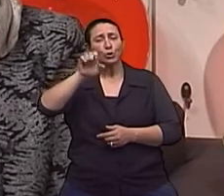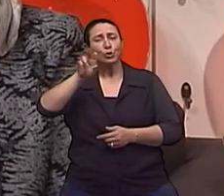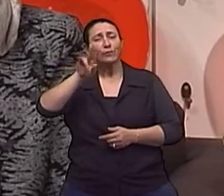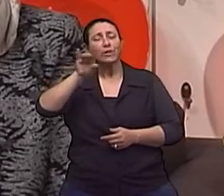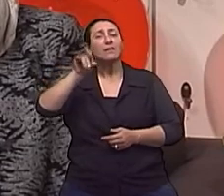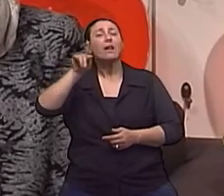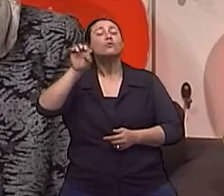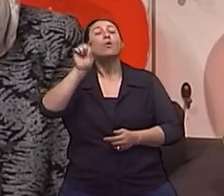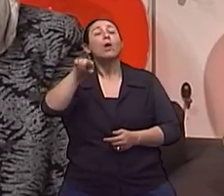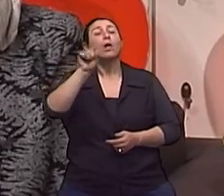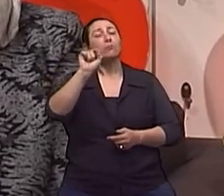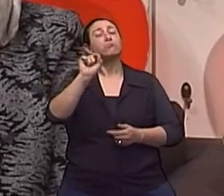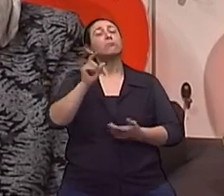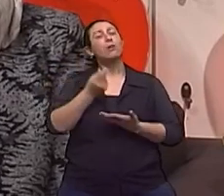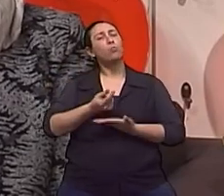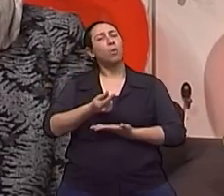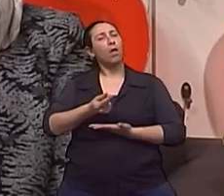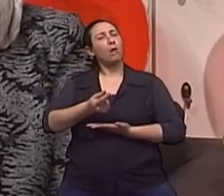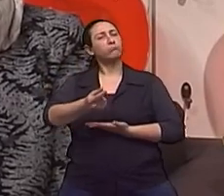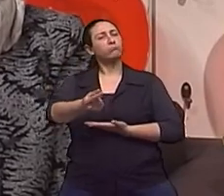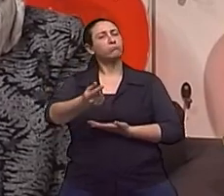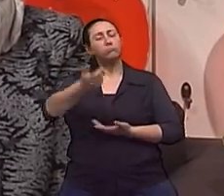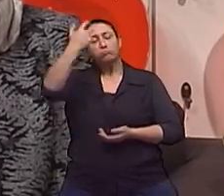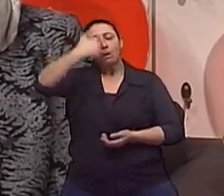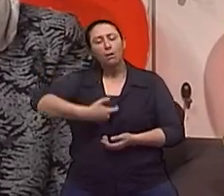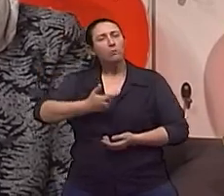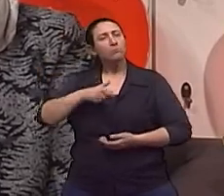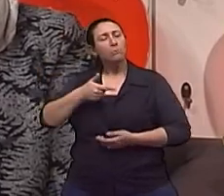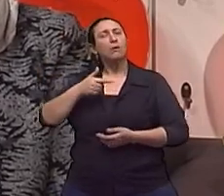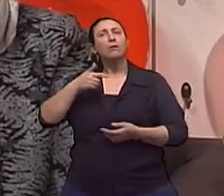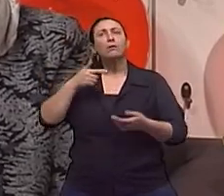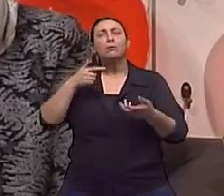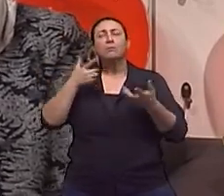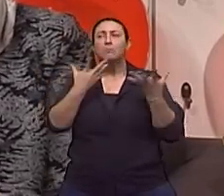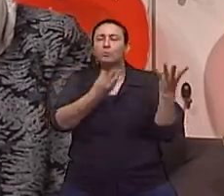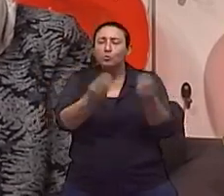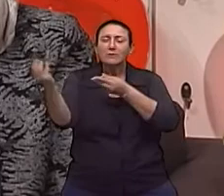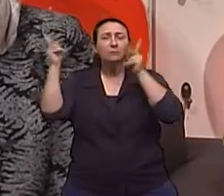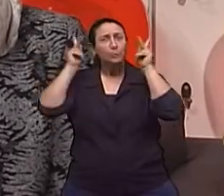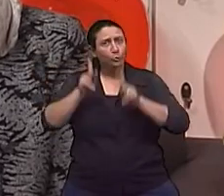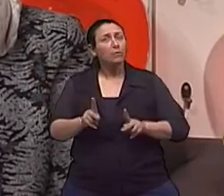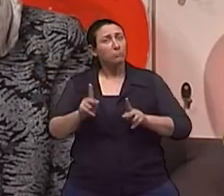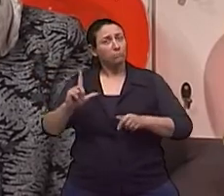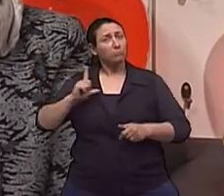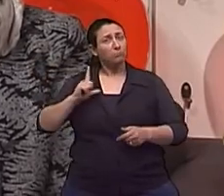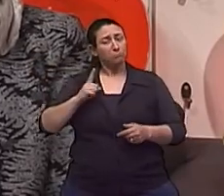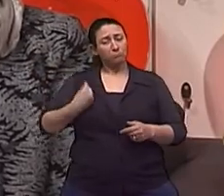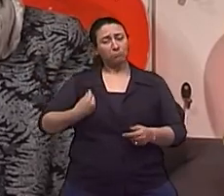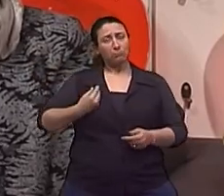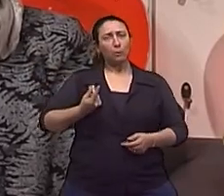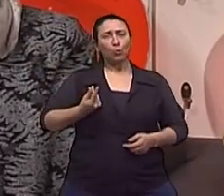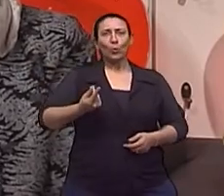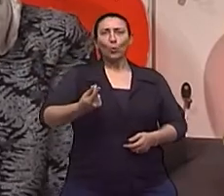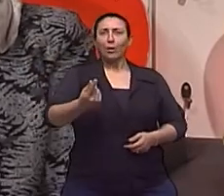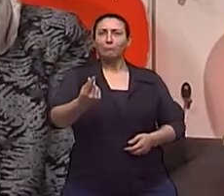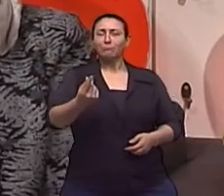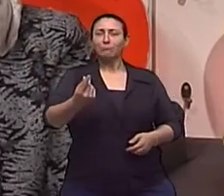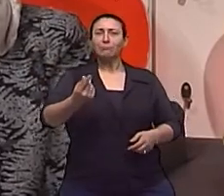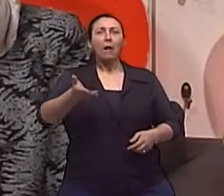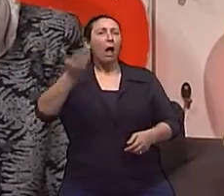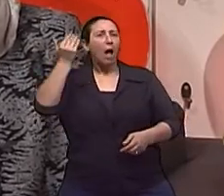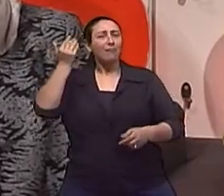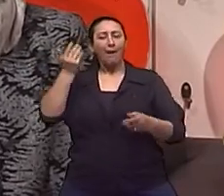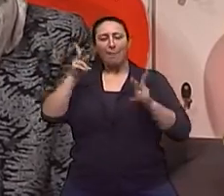durabilidade duração Então o que se percebe é que as pessoas hoje elas estão durando mais